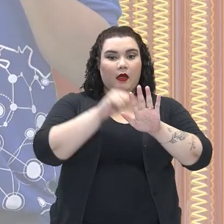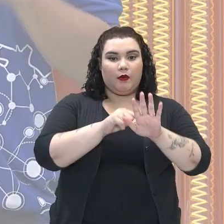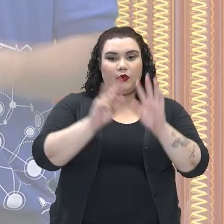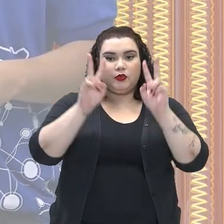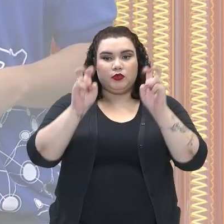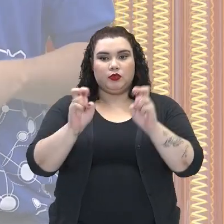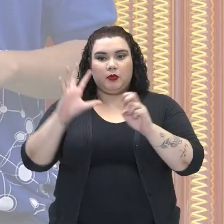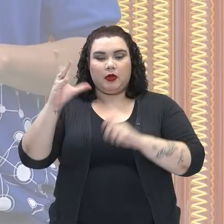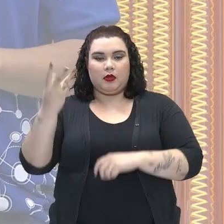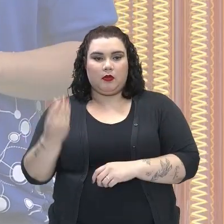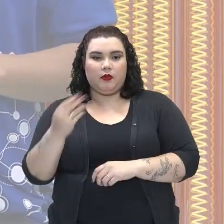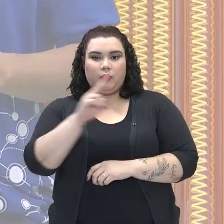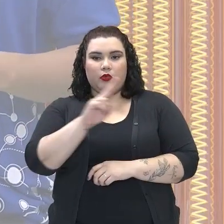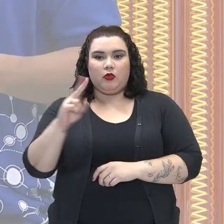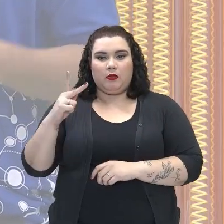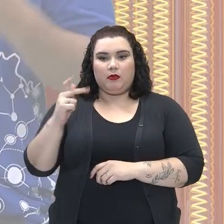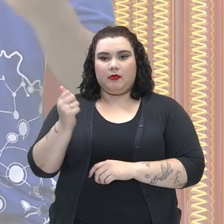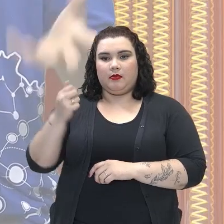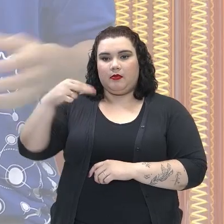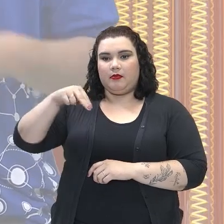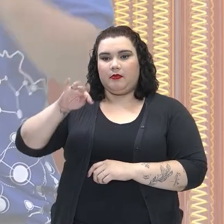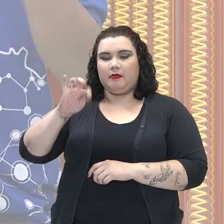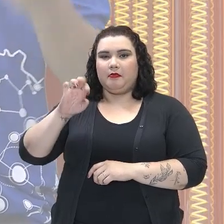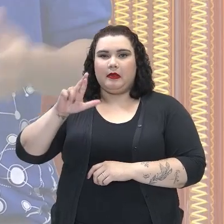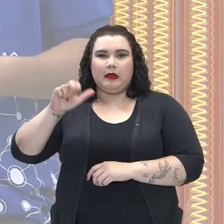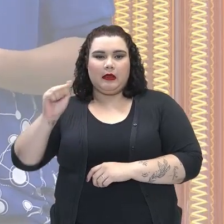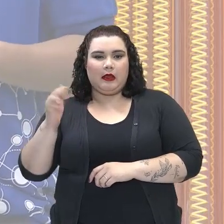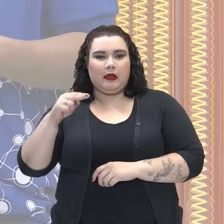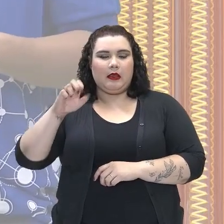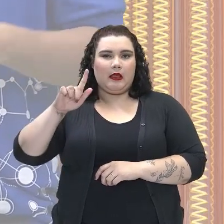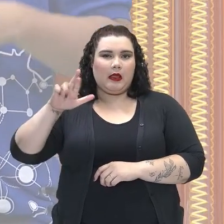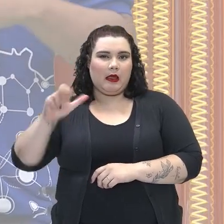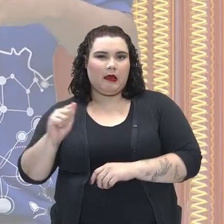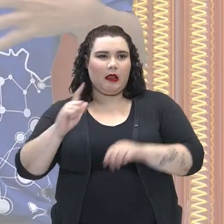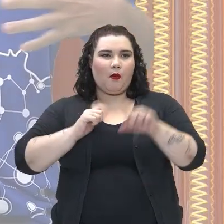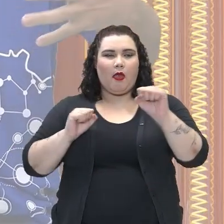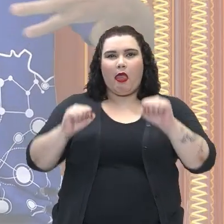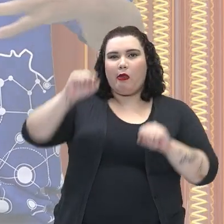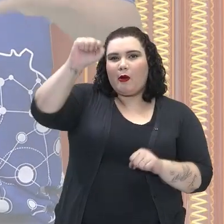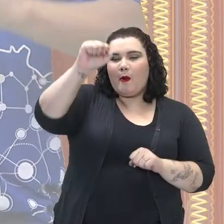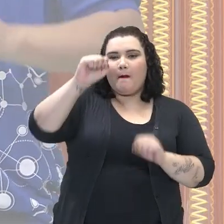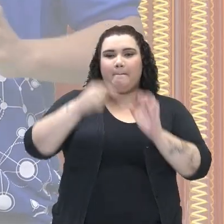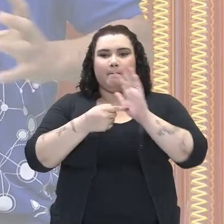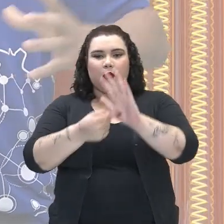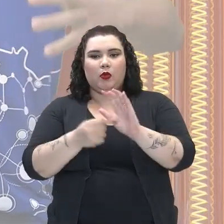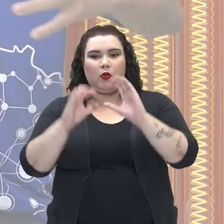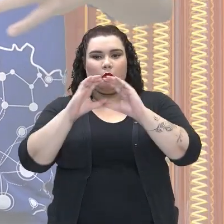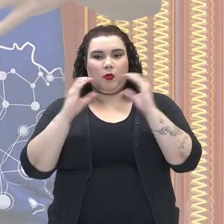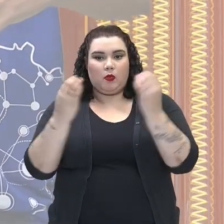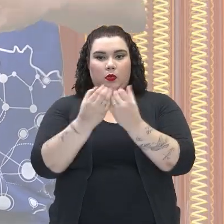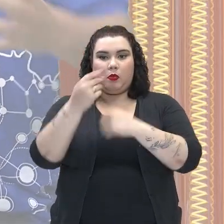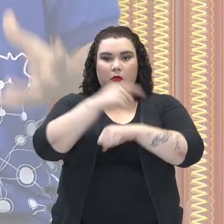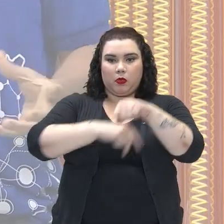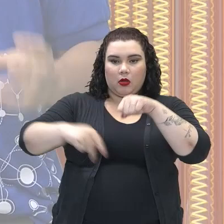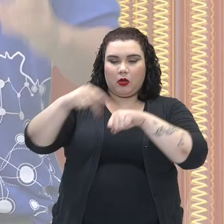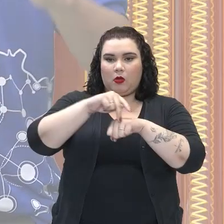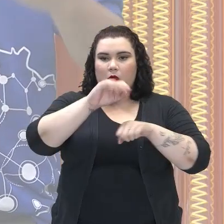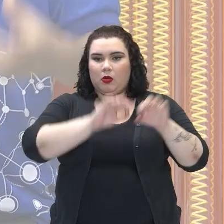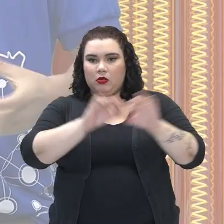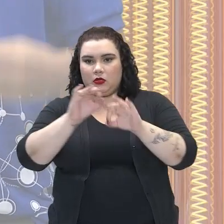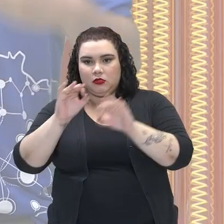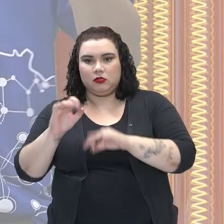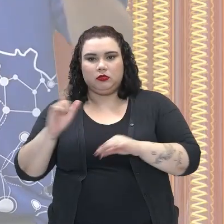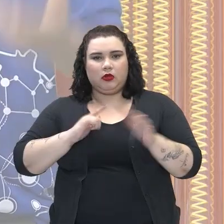África, é um filme chamado Pantera Negra, né? Um filme de herói, filme da Marvel, que mostra uma comunidade ali, um país, né, todo organizado,